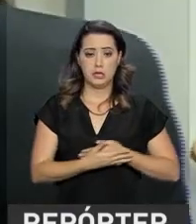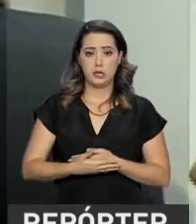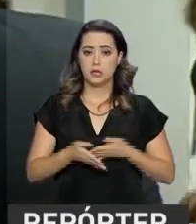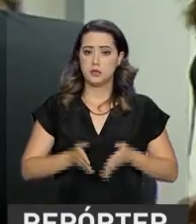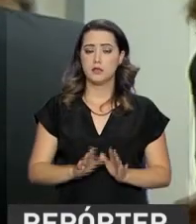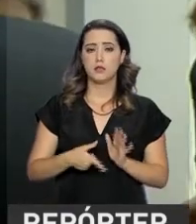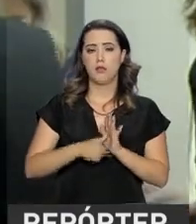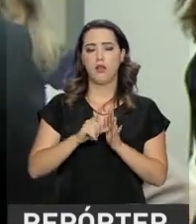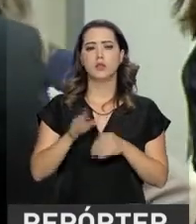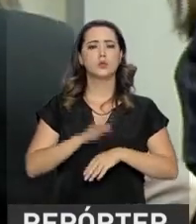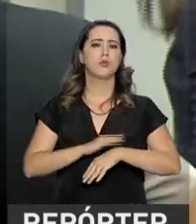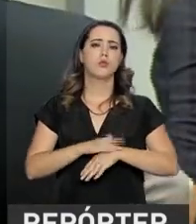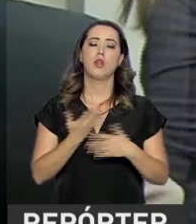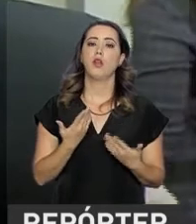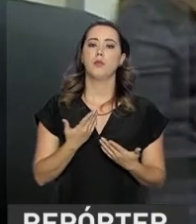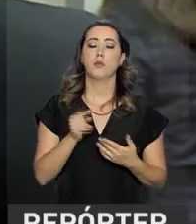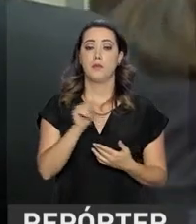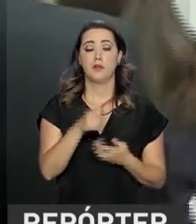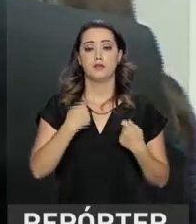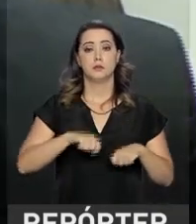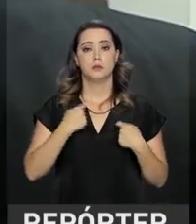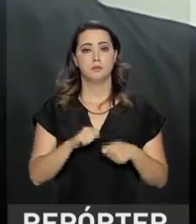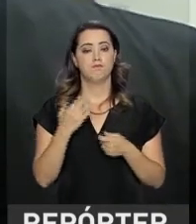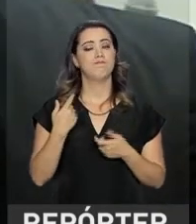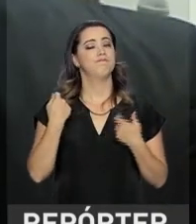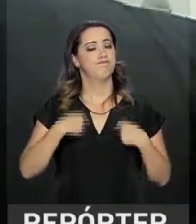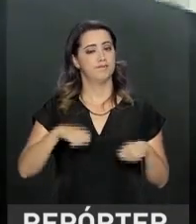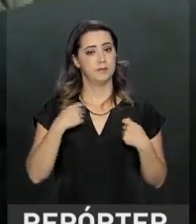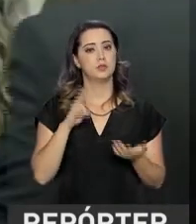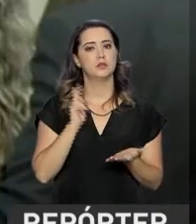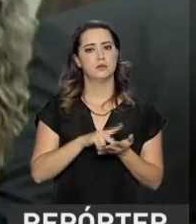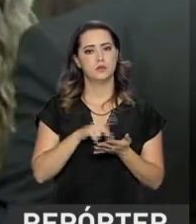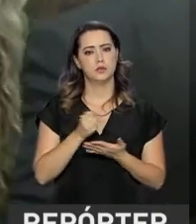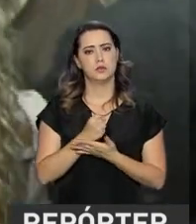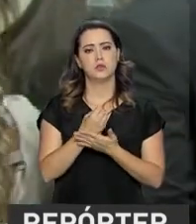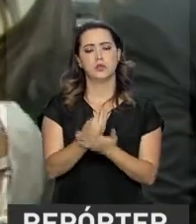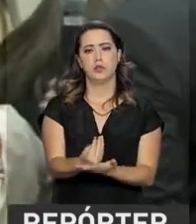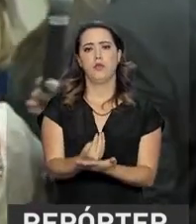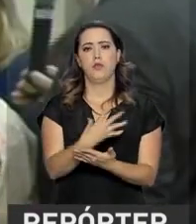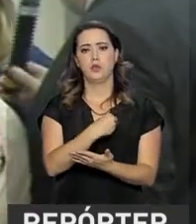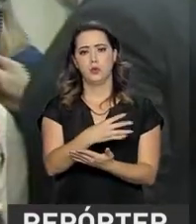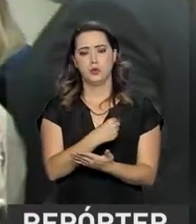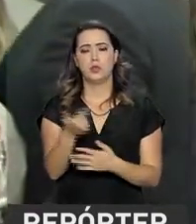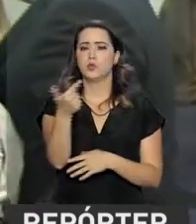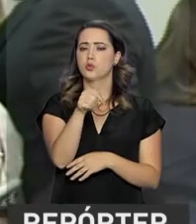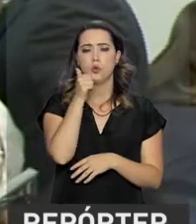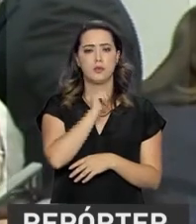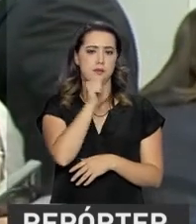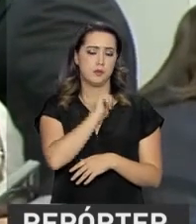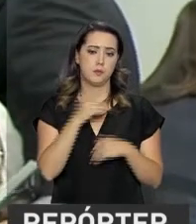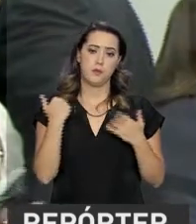anualmente prematuras. E elas necessitam demais da doação do leite materno de outras